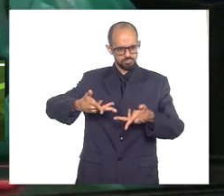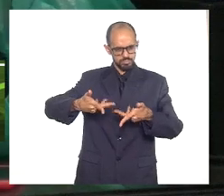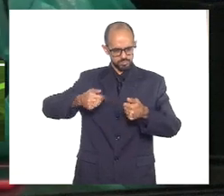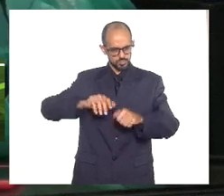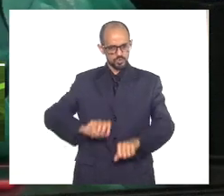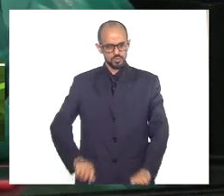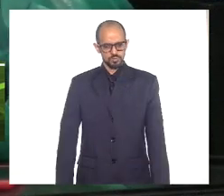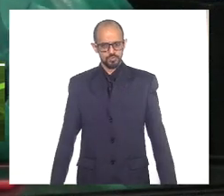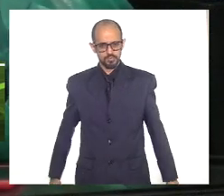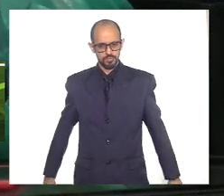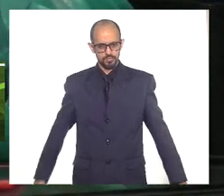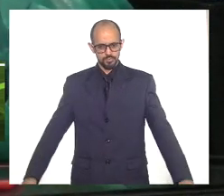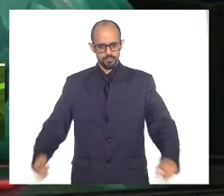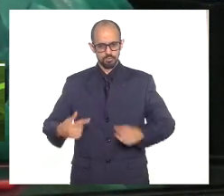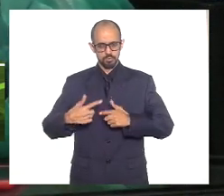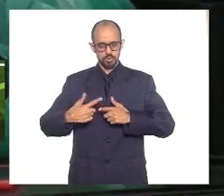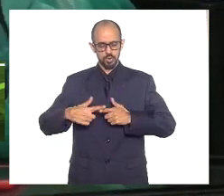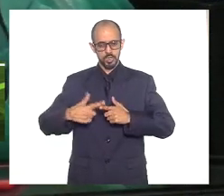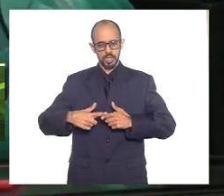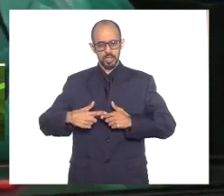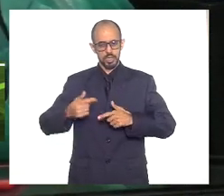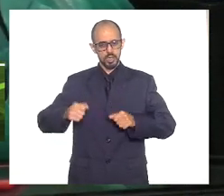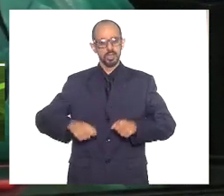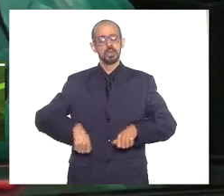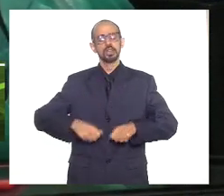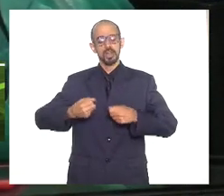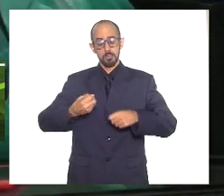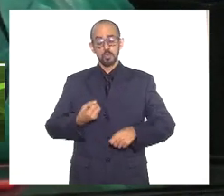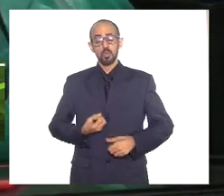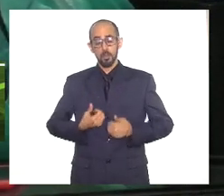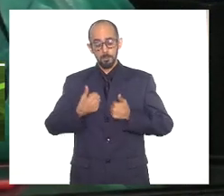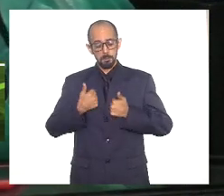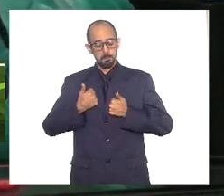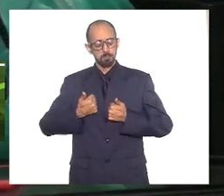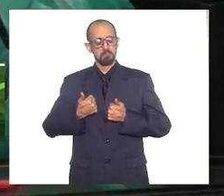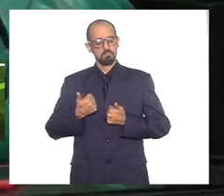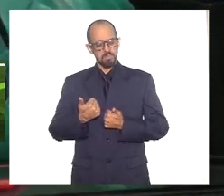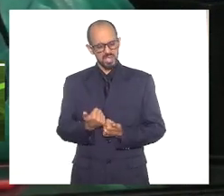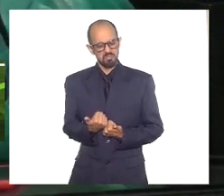porque ela está muito, muito bem embasada